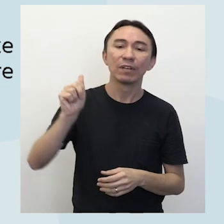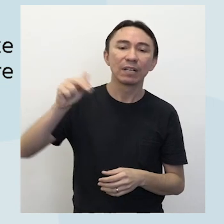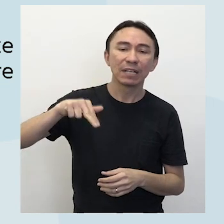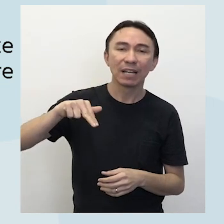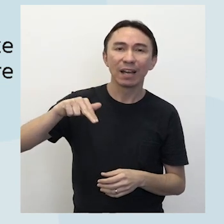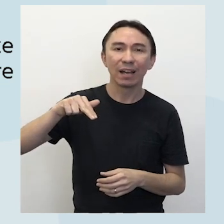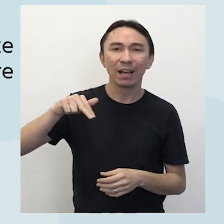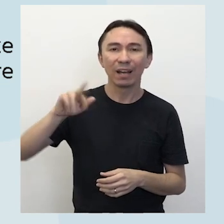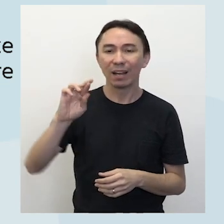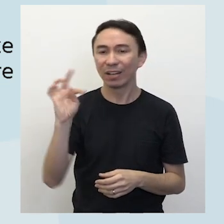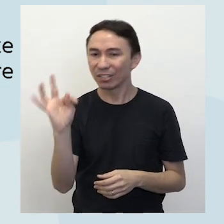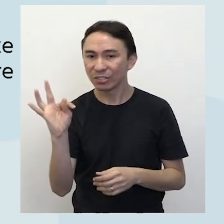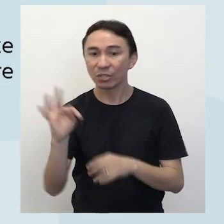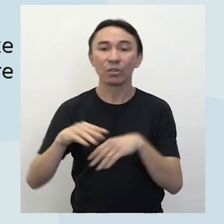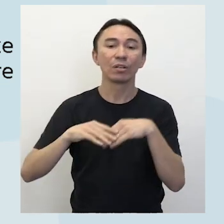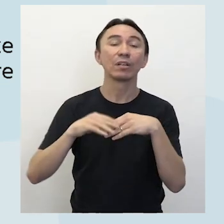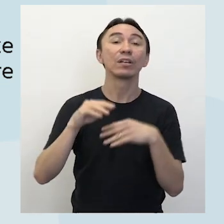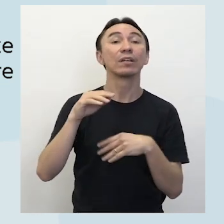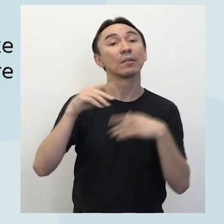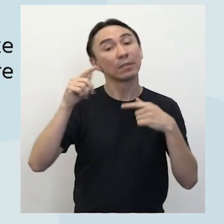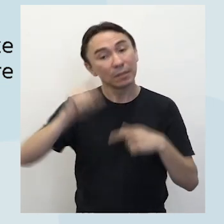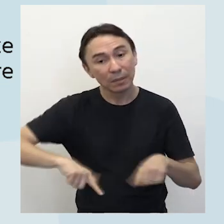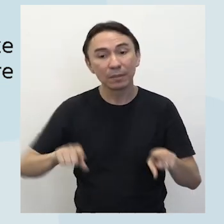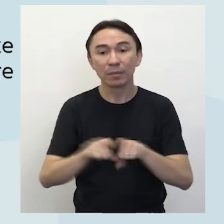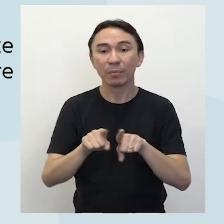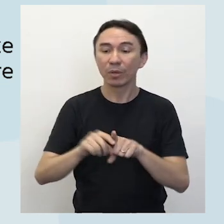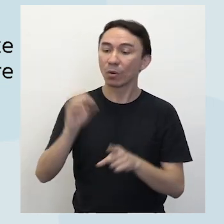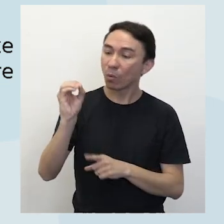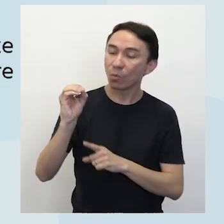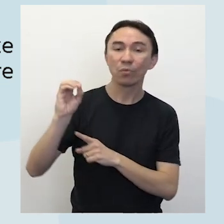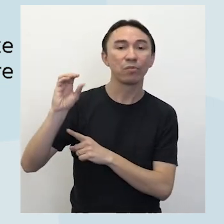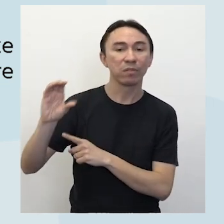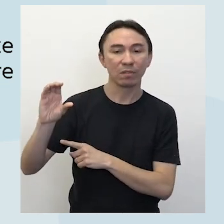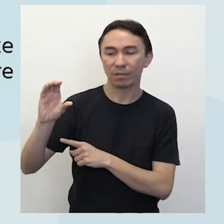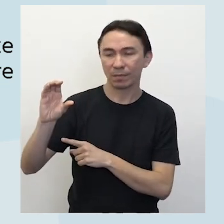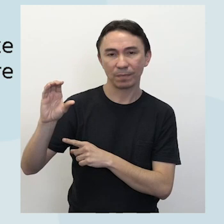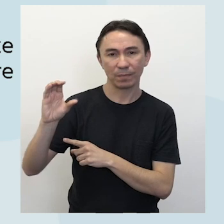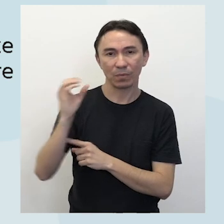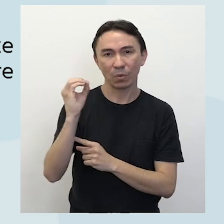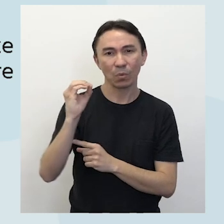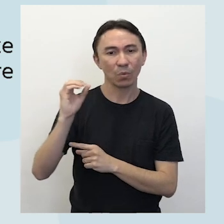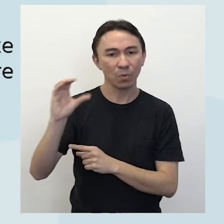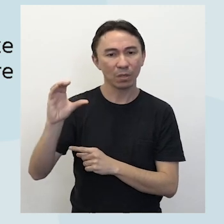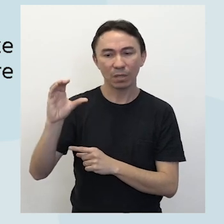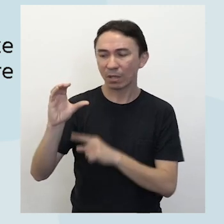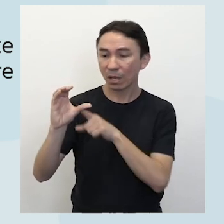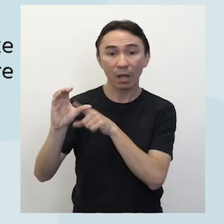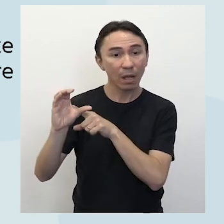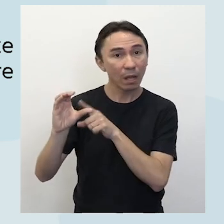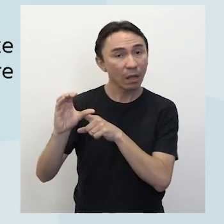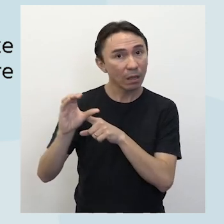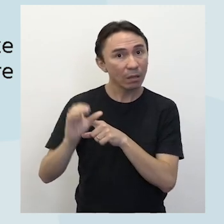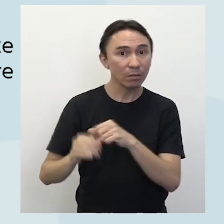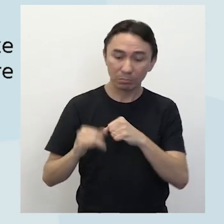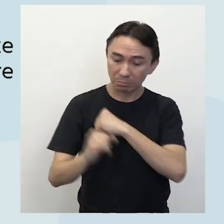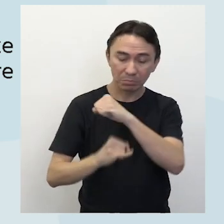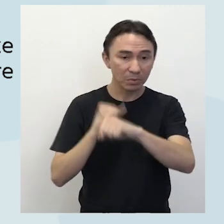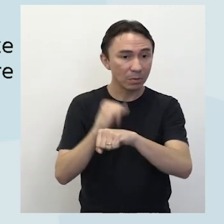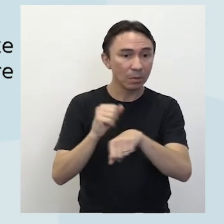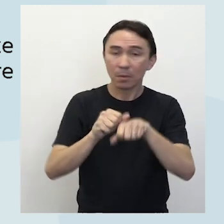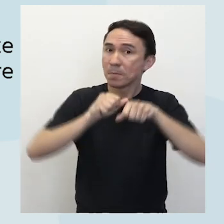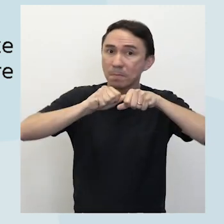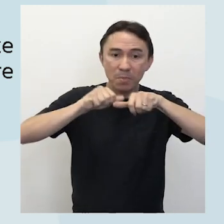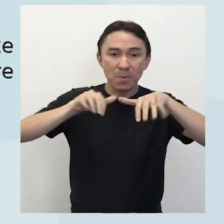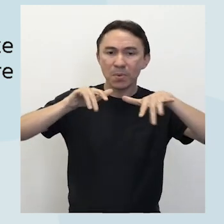sigla OC está na internet assim, Mauro, como é que a gente fala? Está viralizada. E eu não sabia o que era